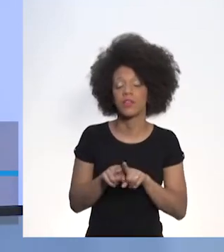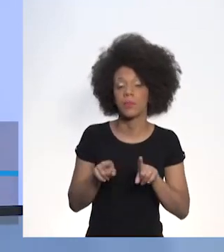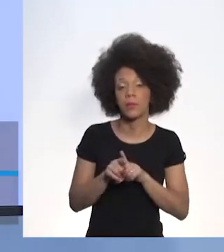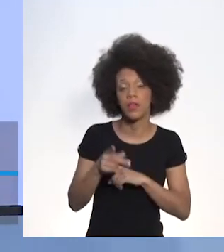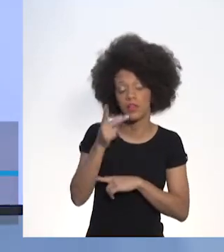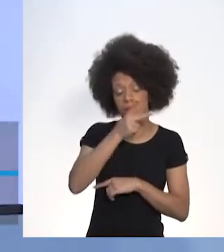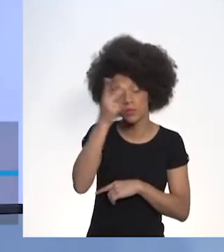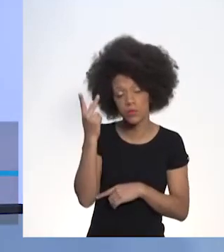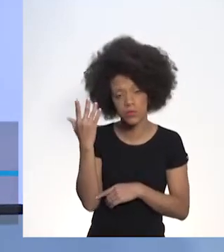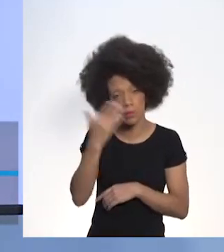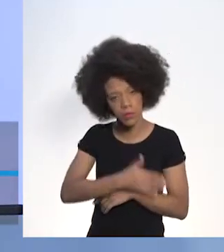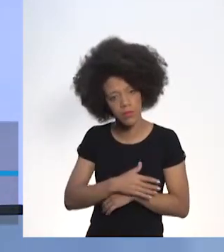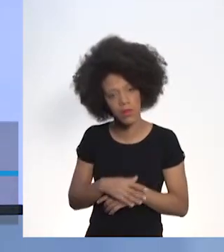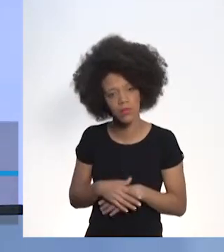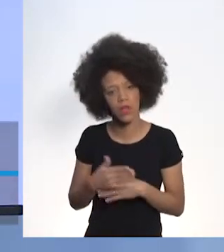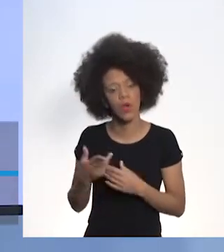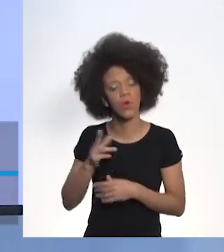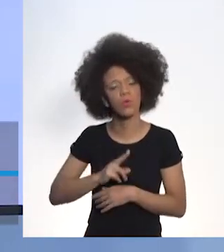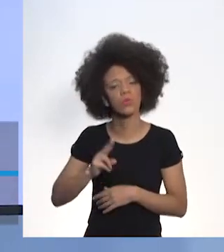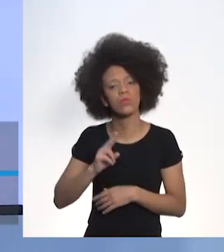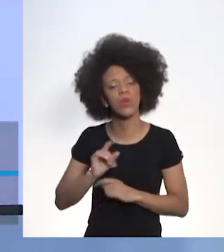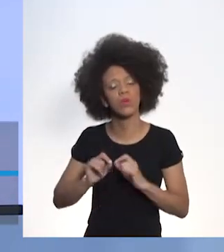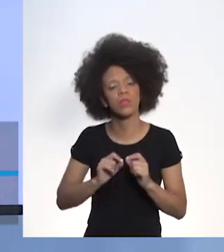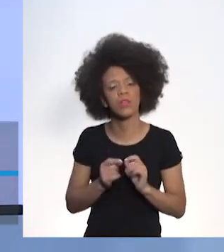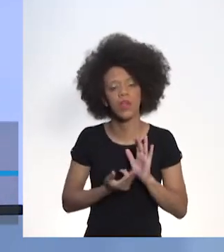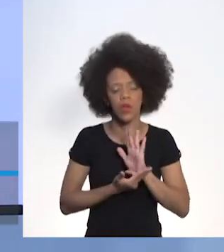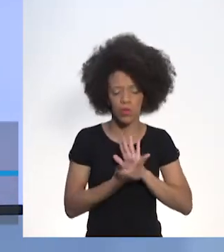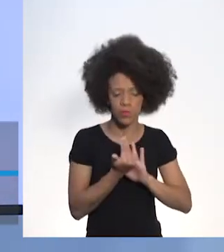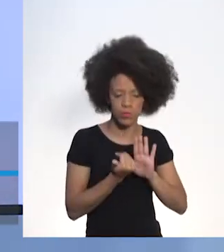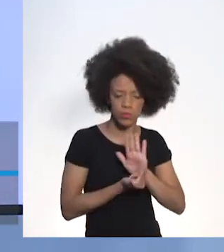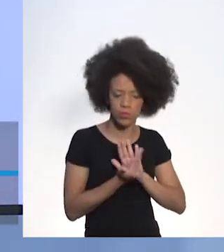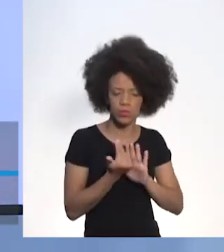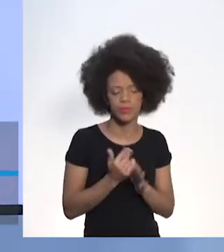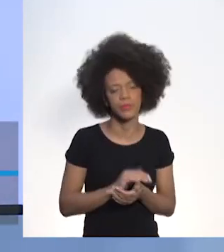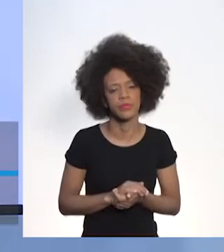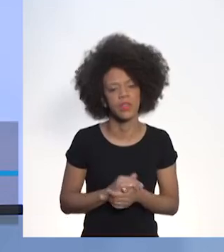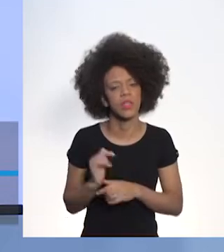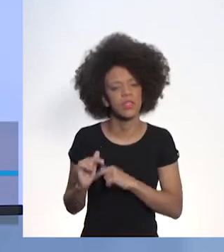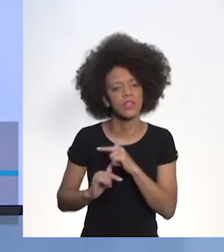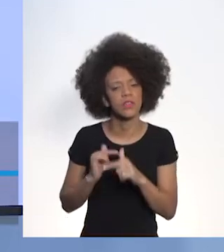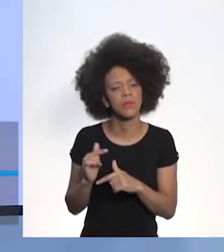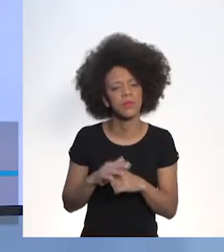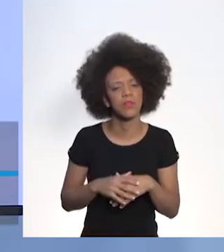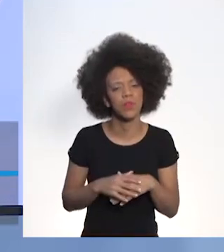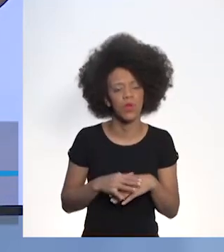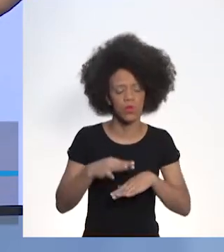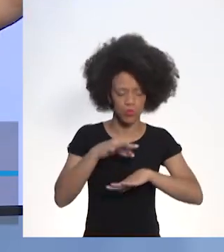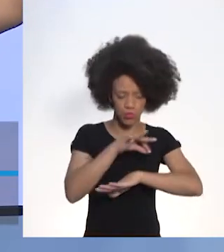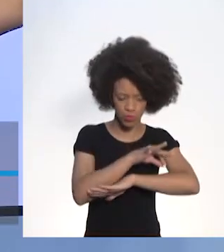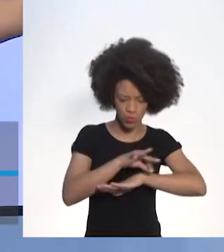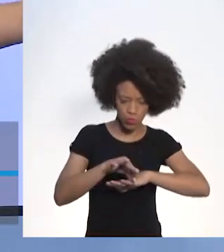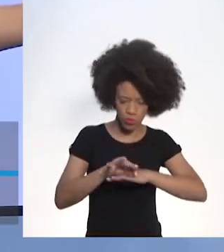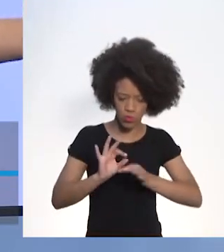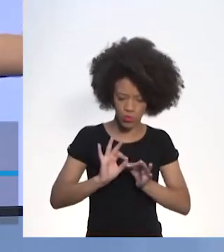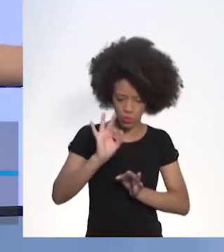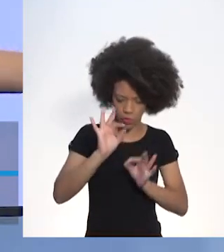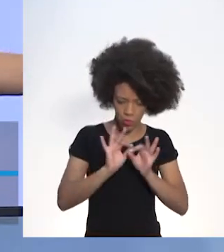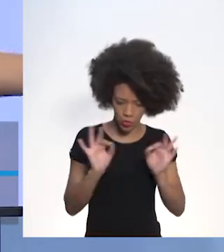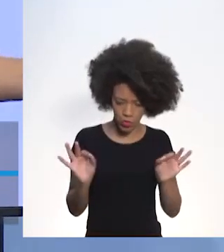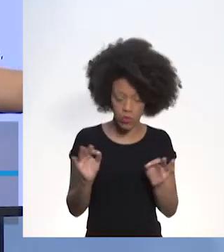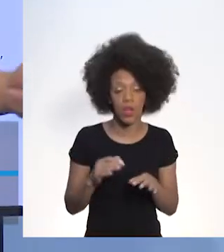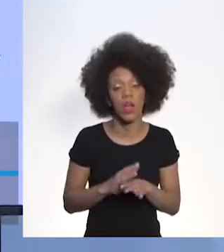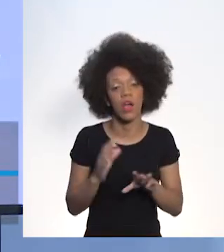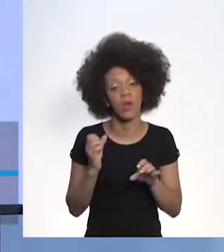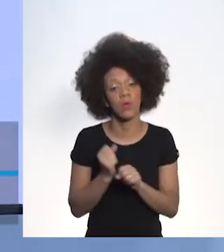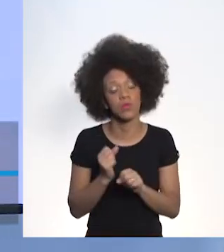essa constante, elas se utilizaram de figuras não circulares, né? Trabalharam com hexágono, depois foram aumentando a quantidade de lados